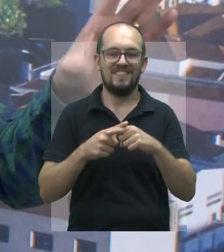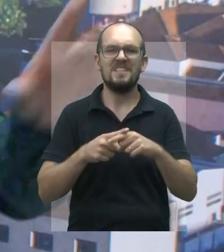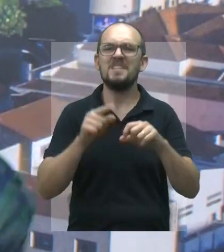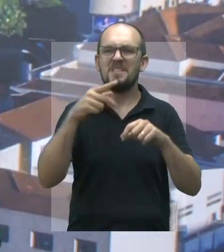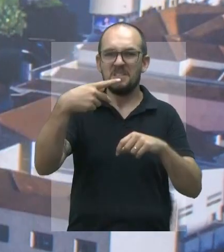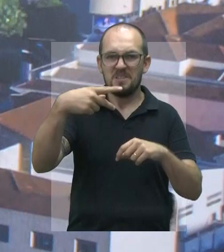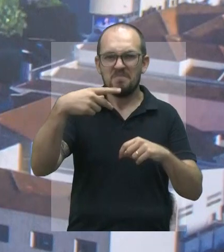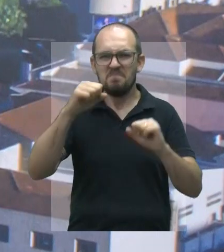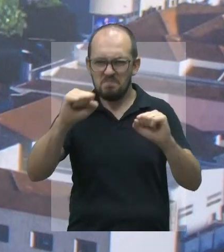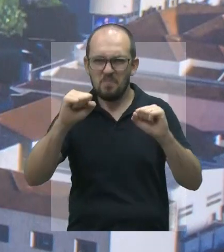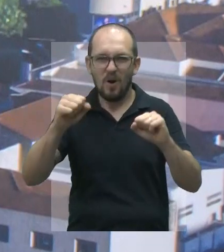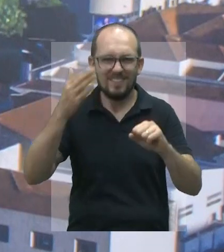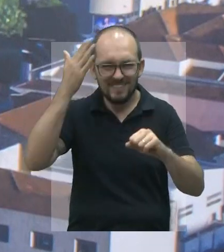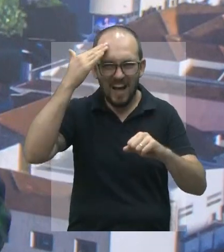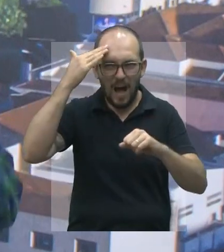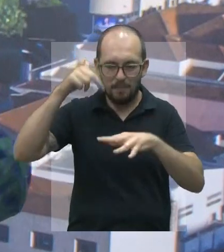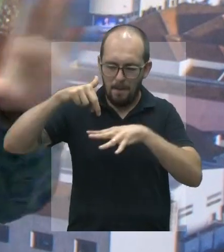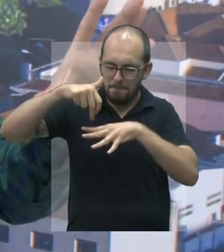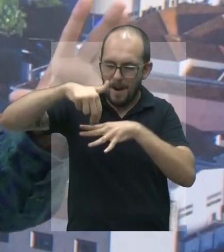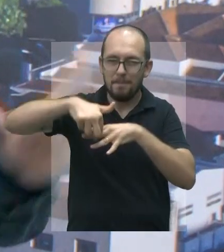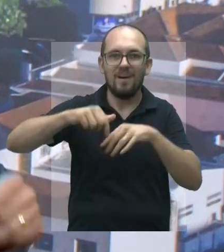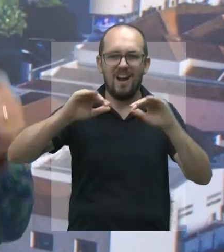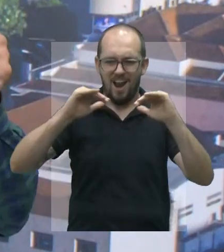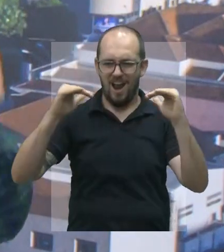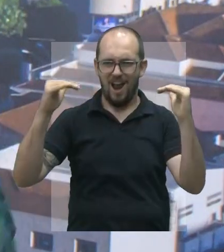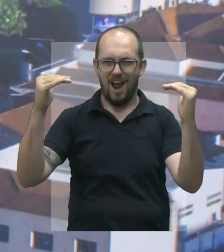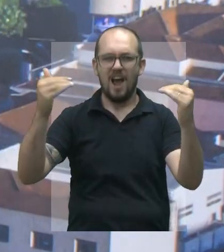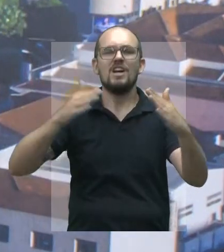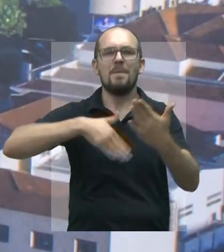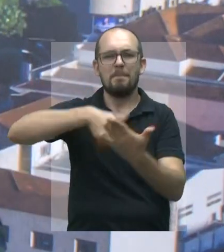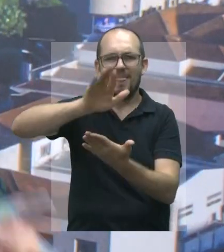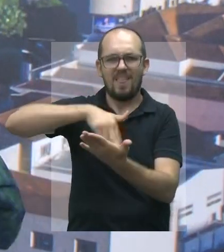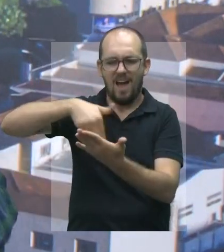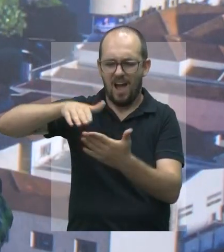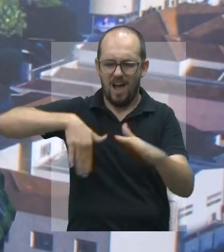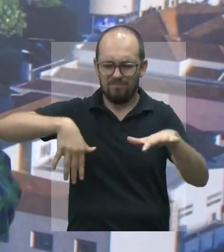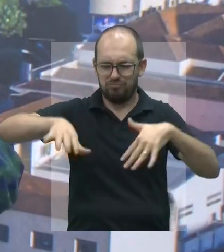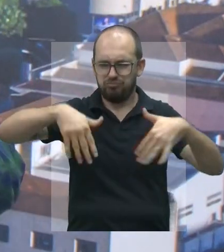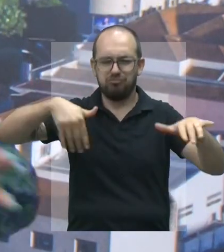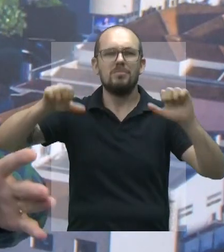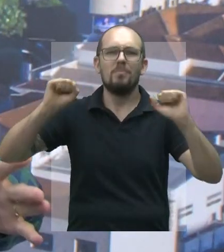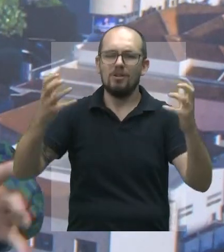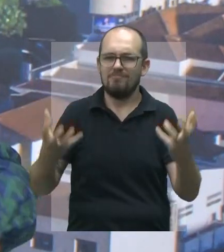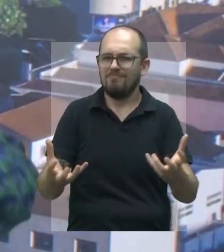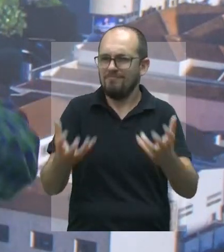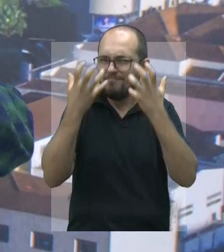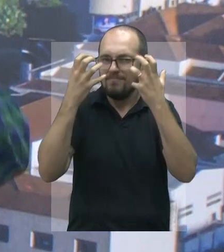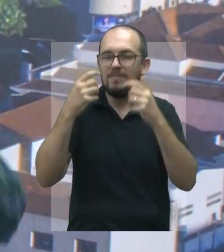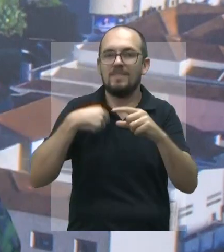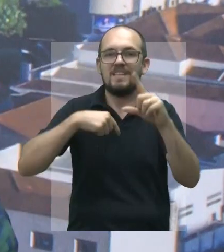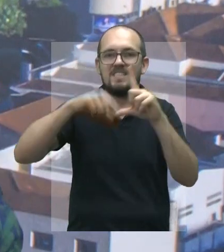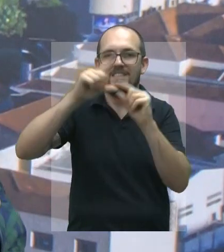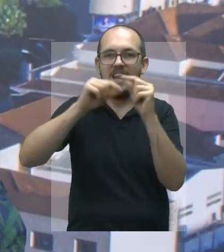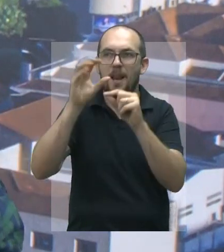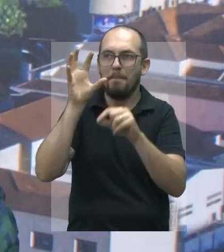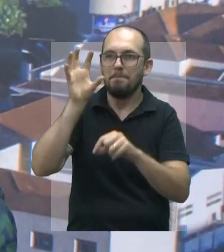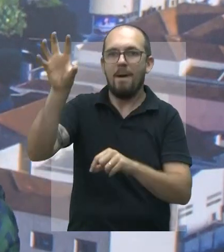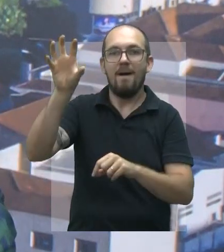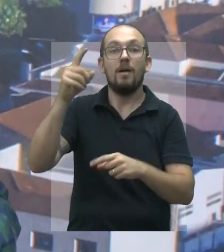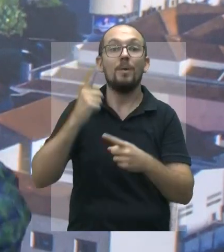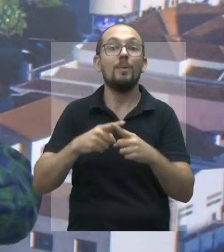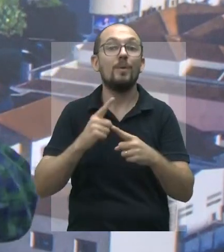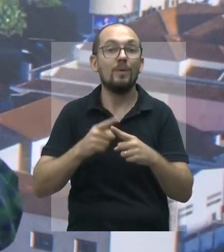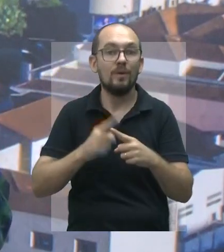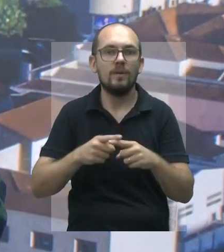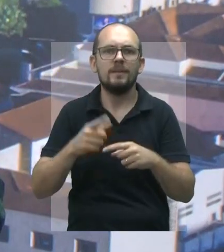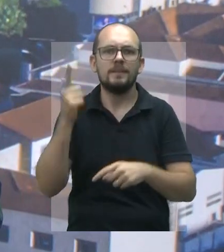pintar lá as arquibancadas do Jauzão, o paredão lá, colocar mais um título. Realmente foi uma final que teve todos os ingredientes